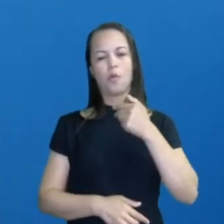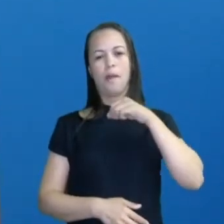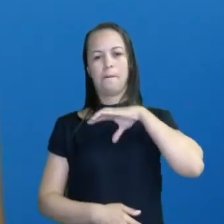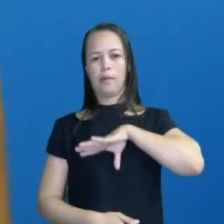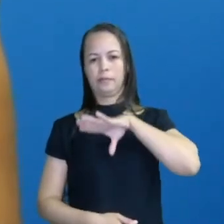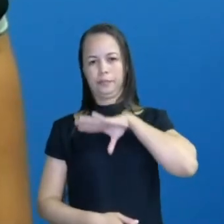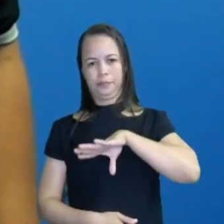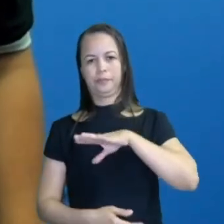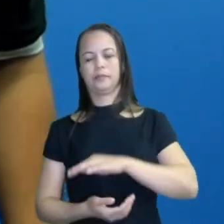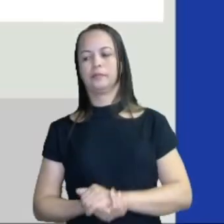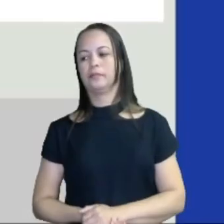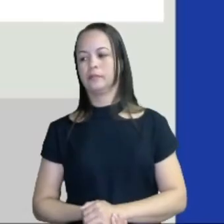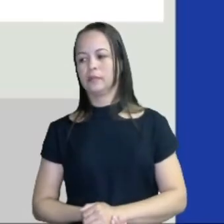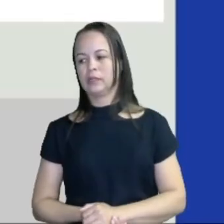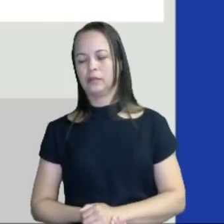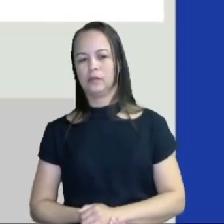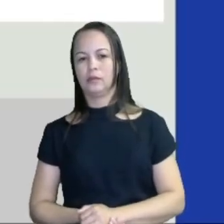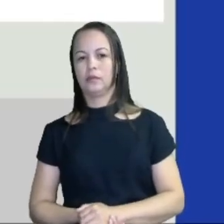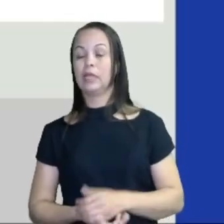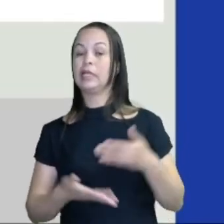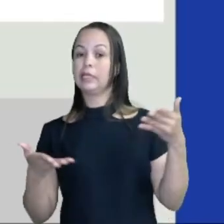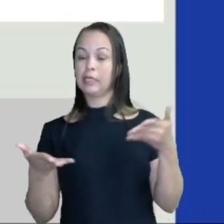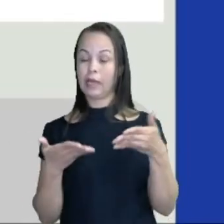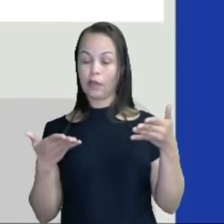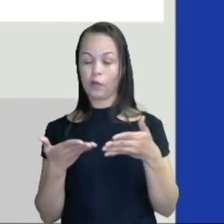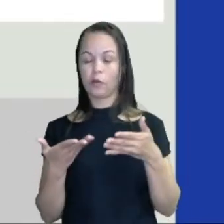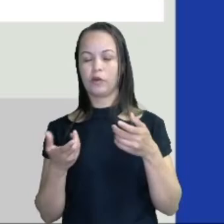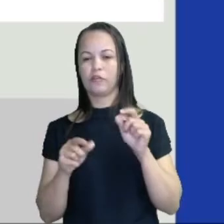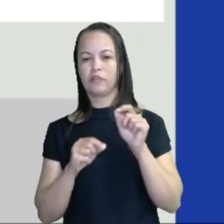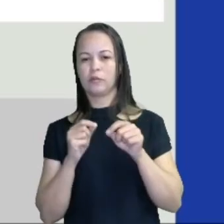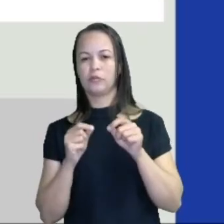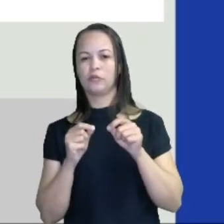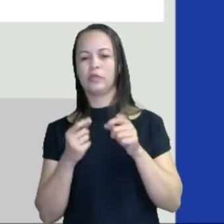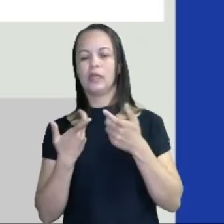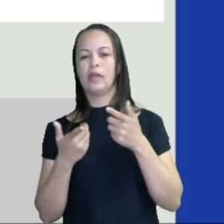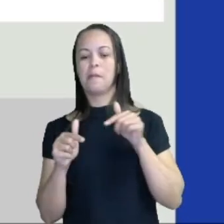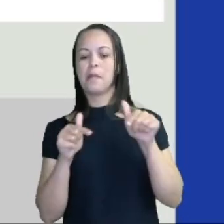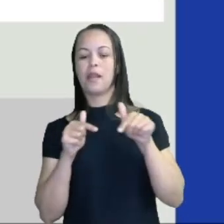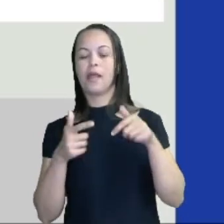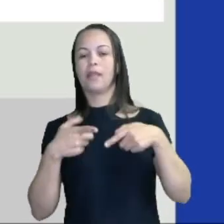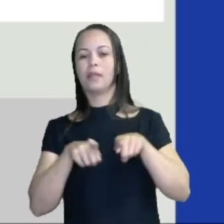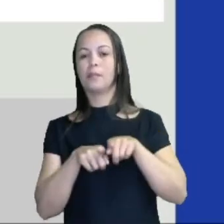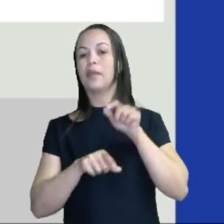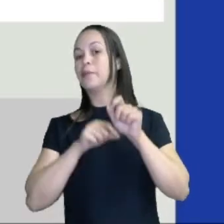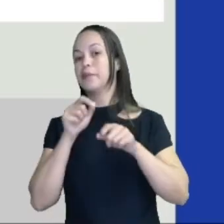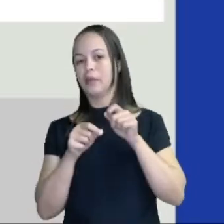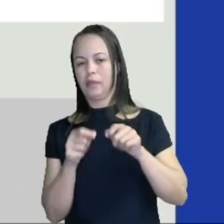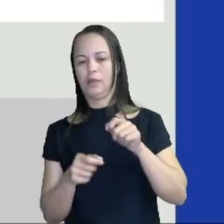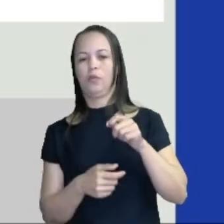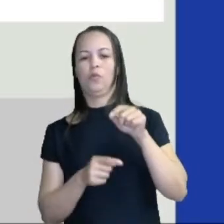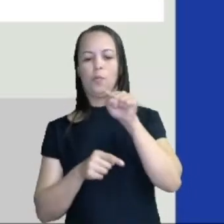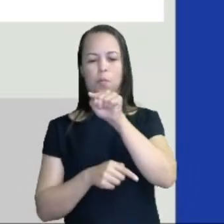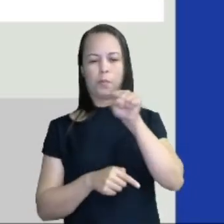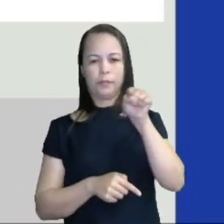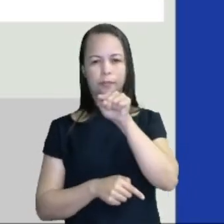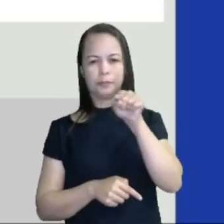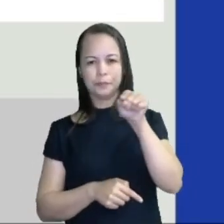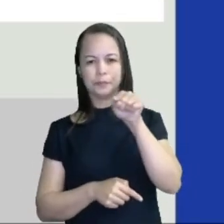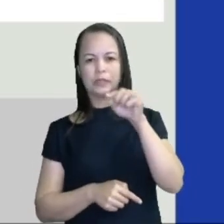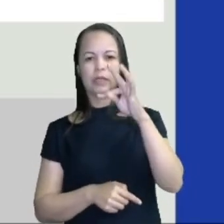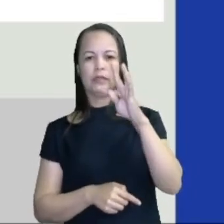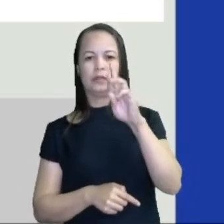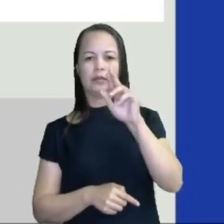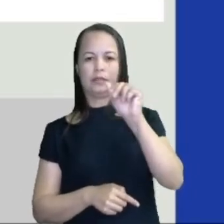portuguesa. E vamos trabalhar também o travessão. Travessão,